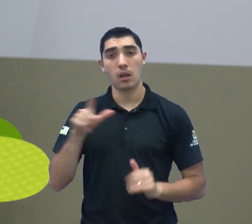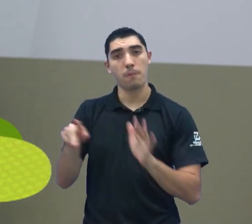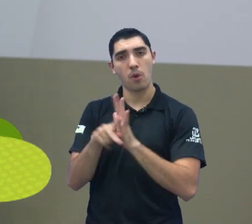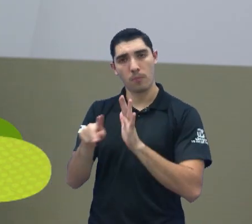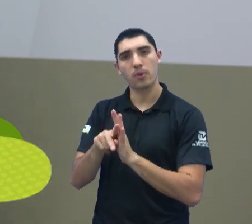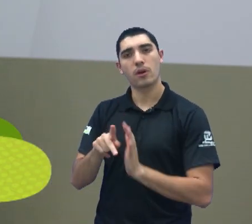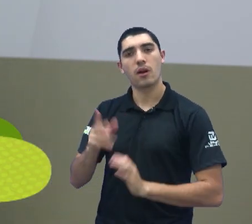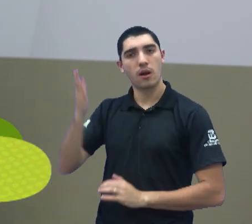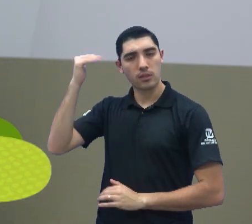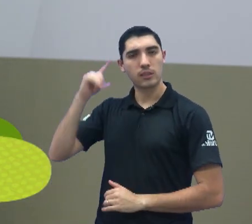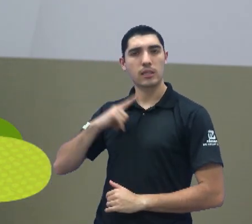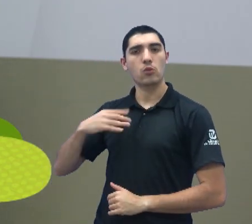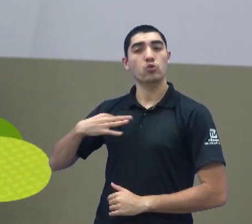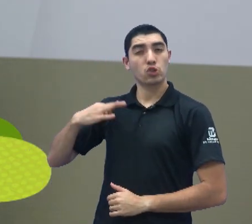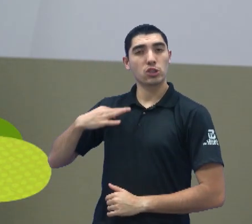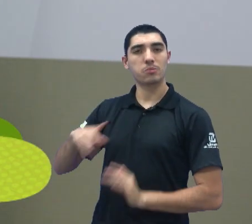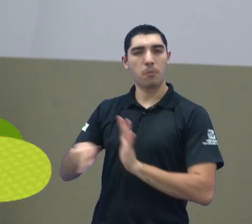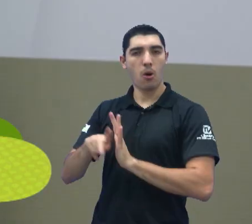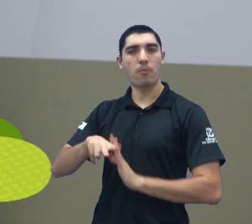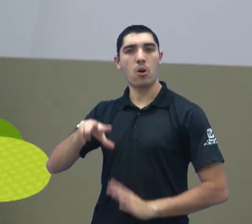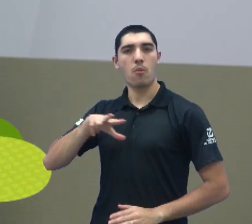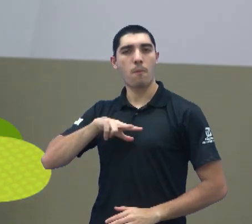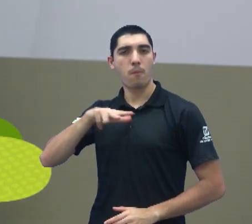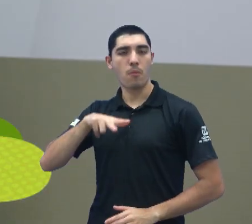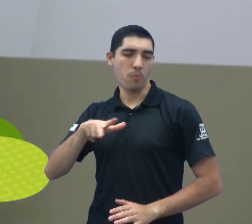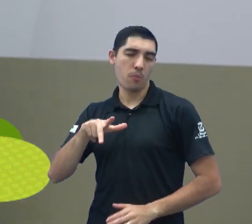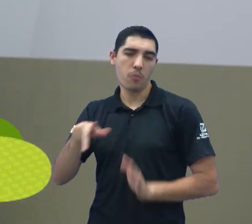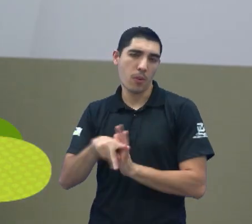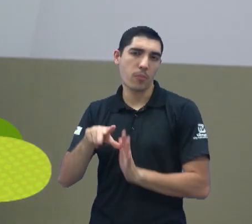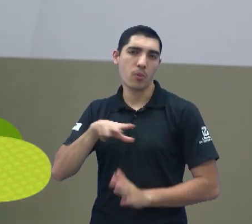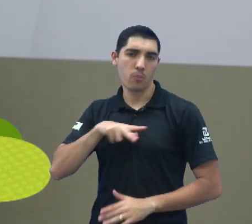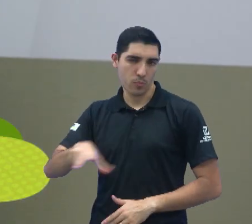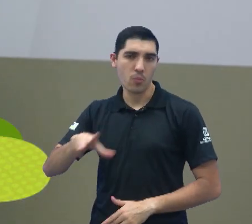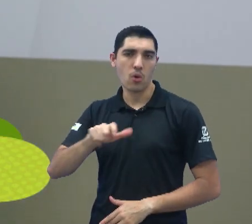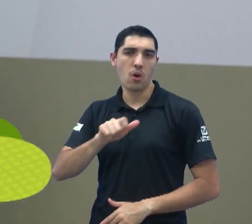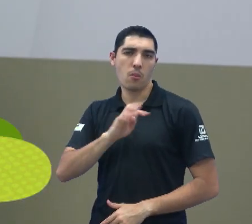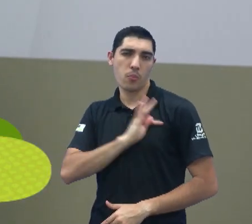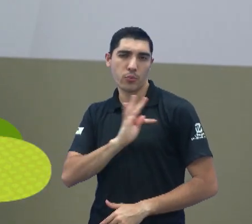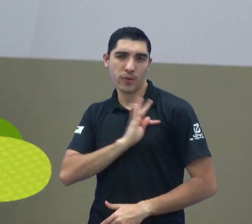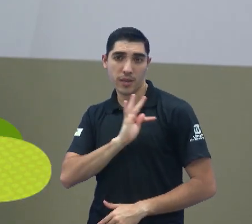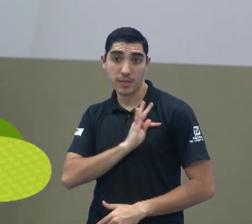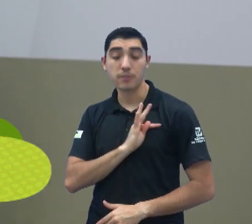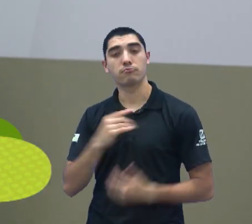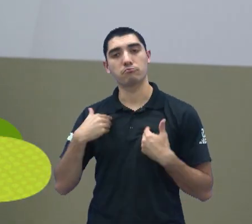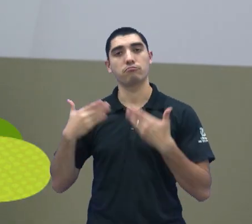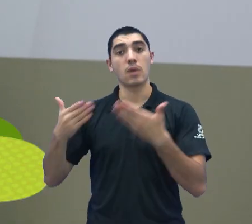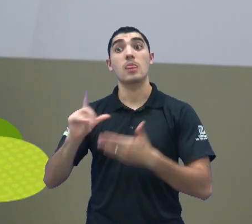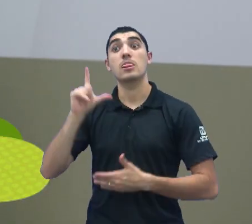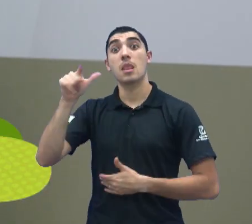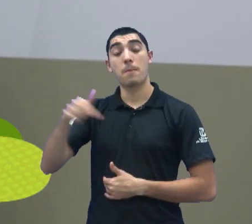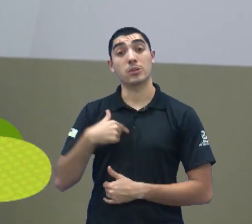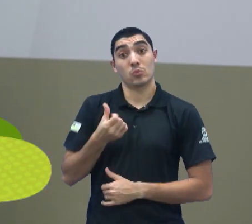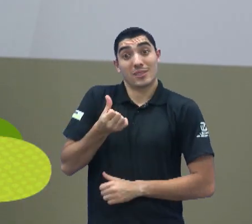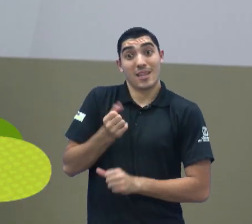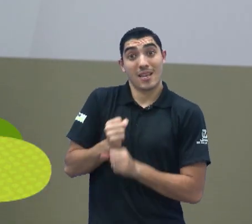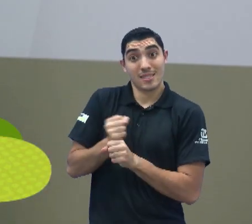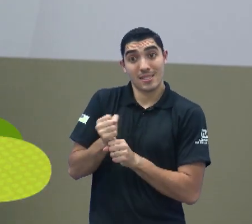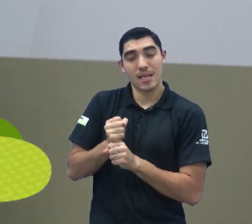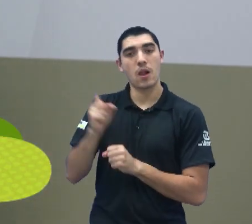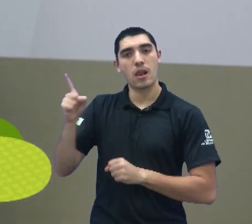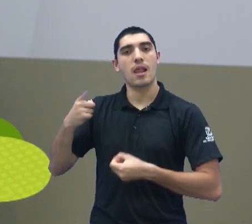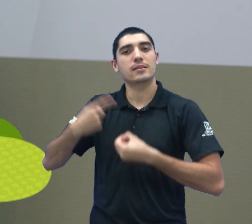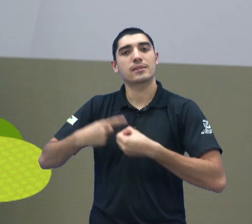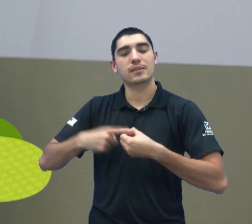tinha uma equipe na época. E aí, a partir dali, eu não parei mais, mas profissionalmente, eu joguei por 6 anos, defendendo a cidade de Cotia, município